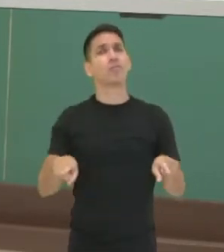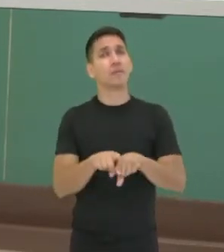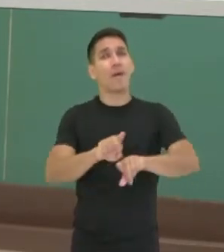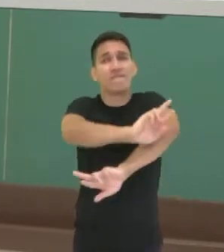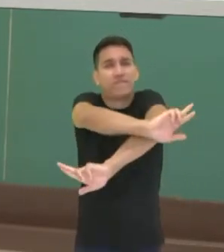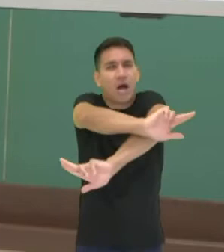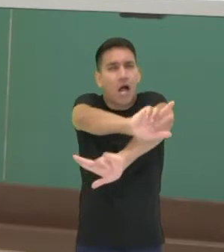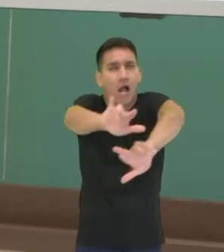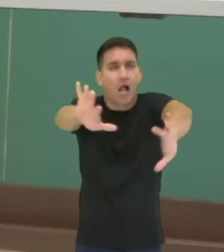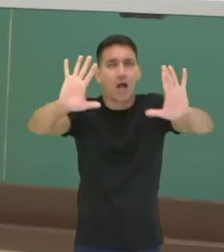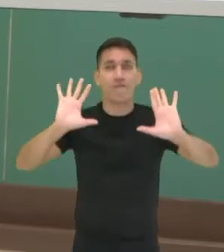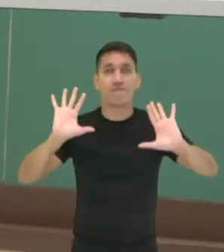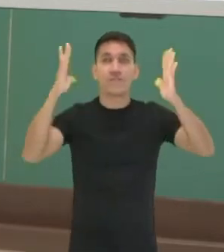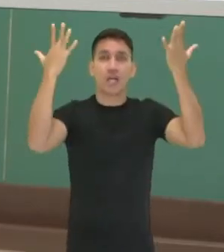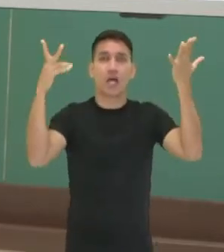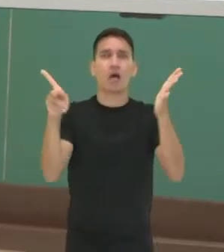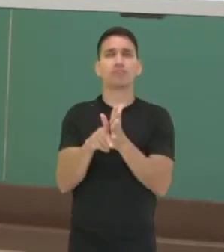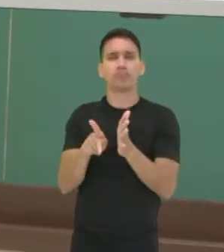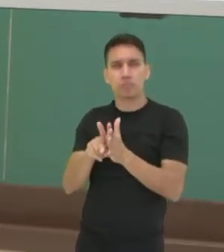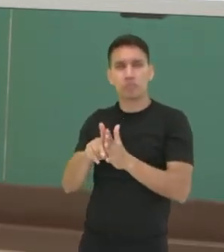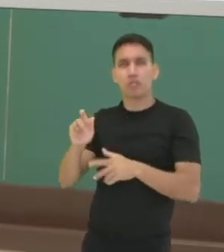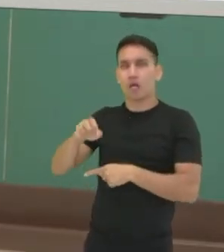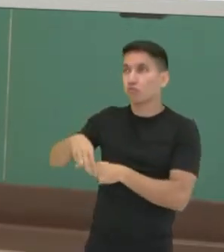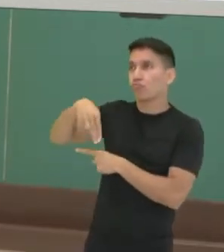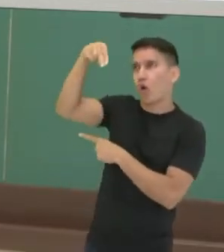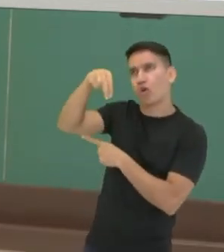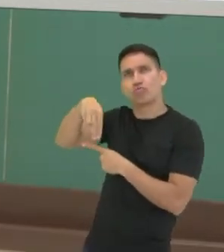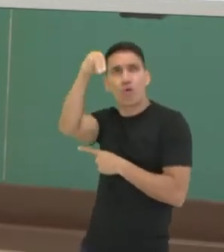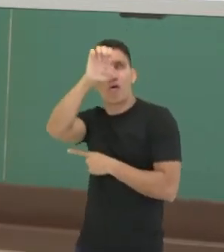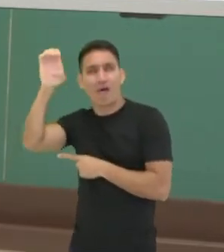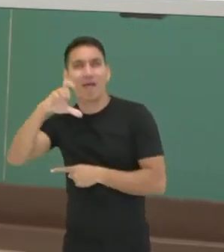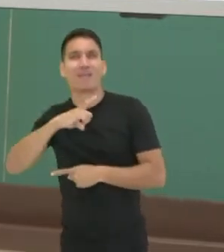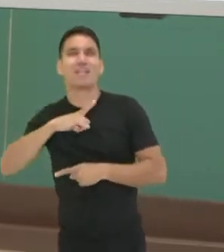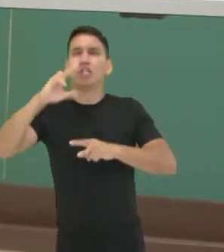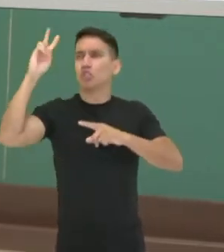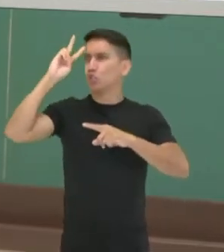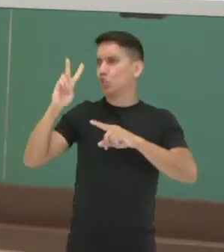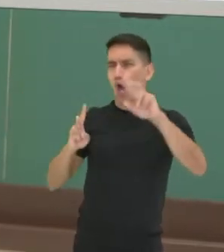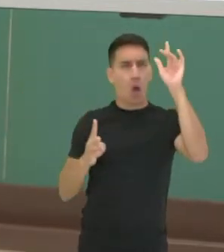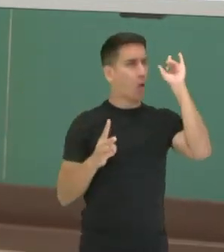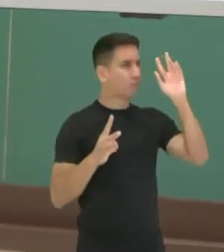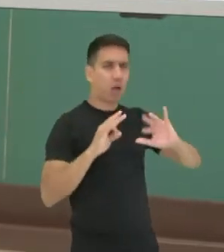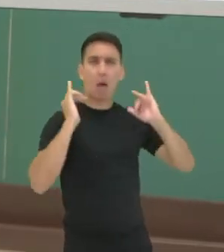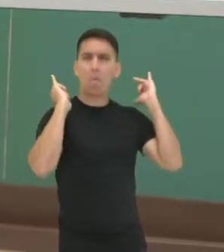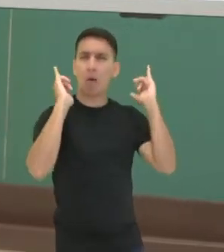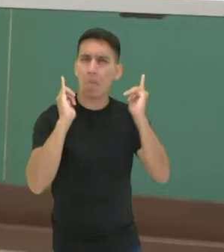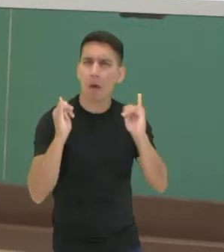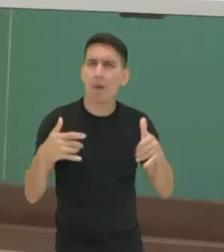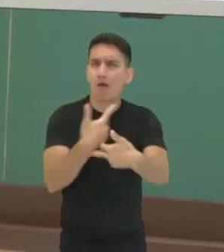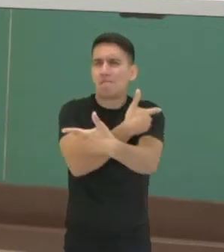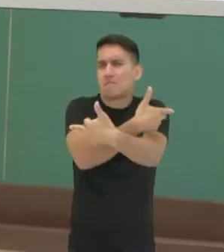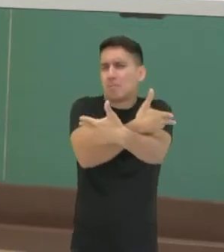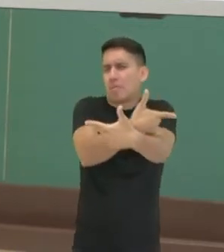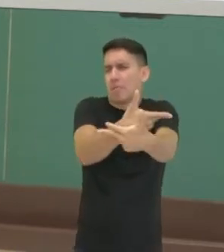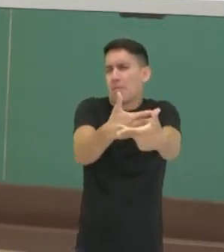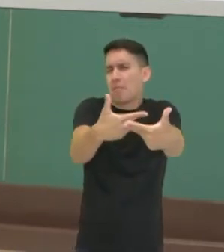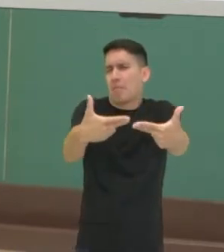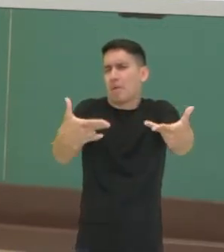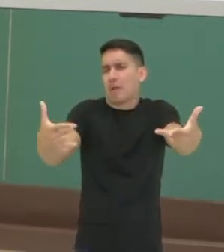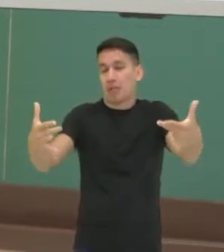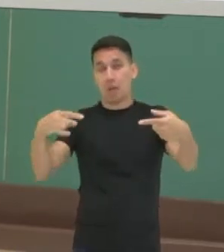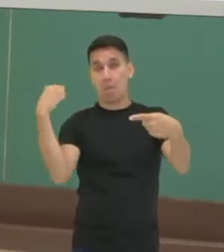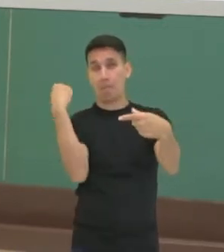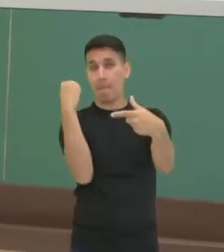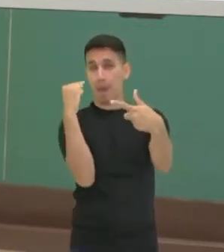festas de boi, boi bumbá, bumba meu boi, histórias, contos de ninar, enfim,